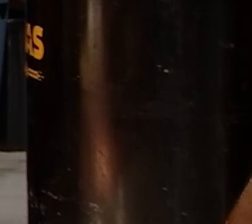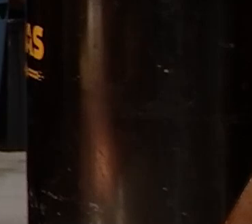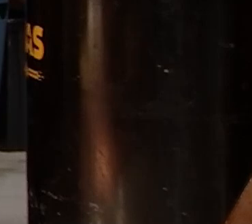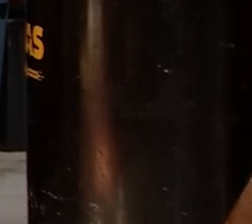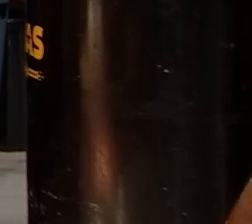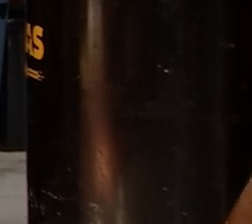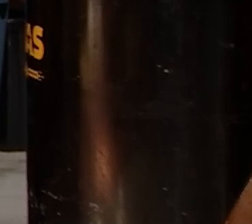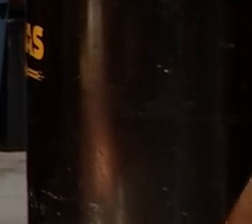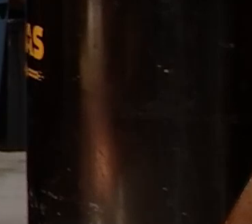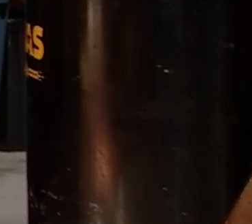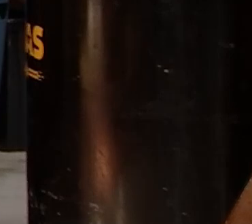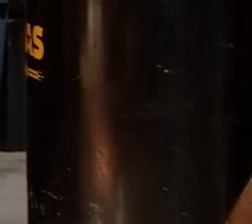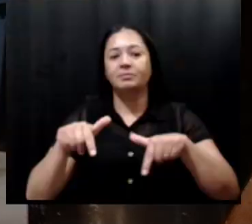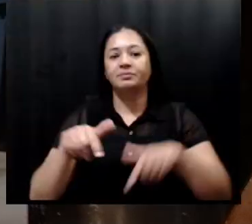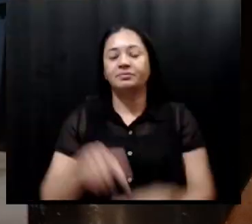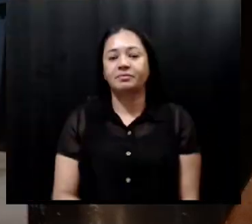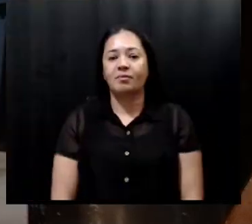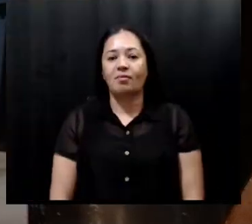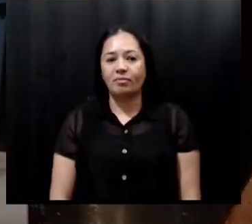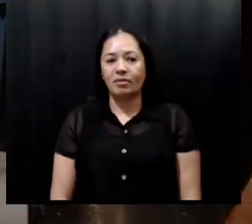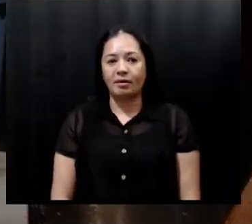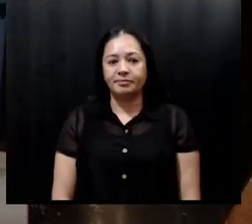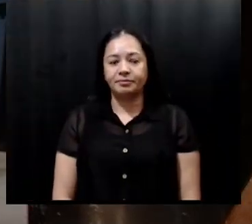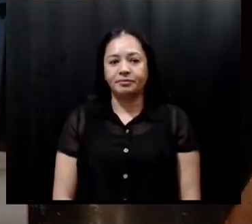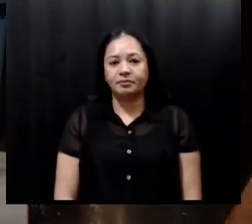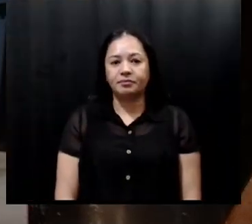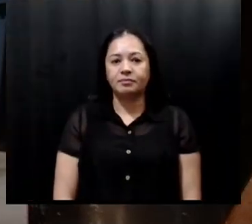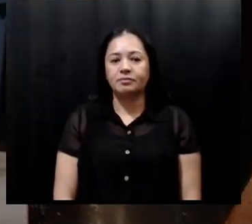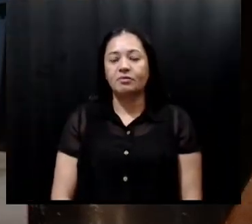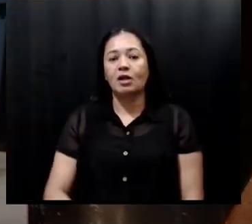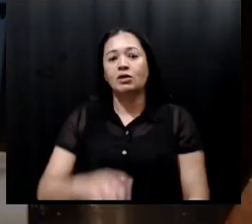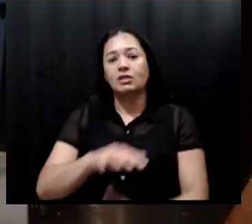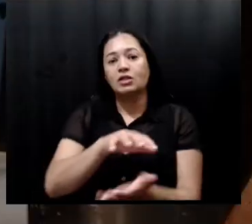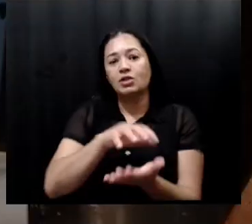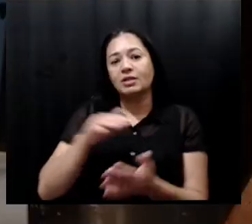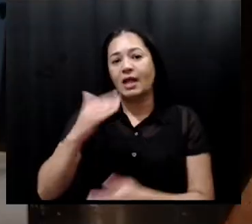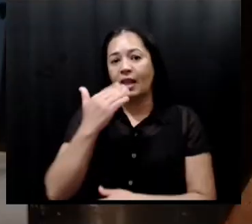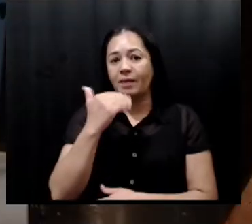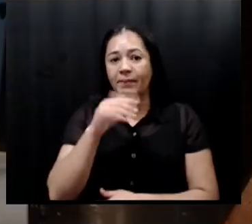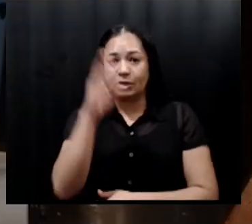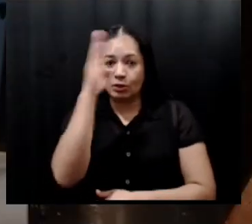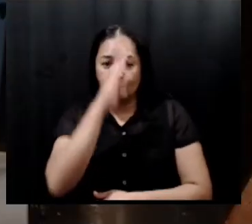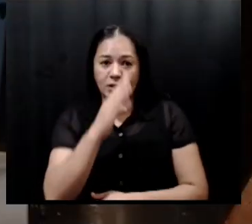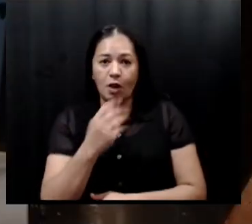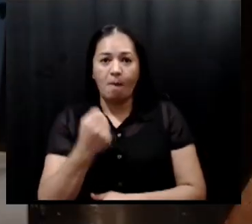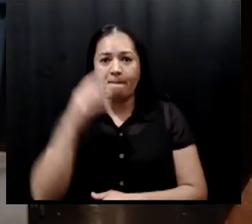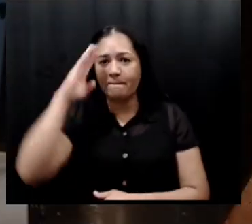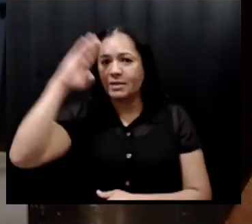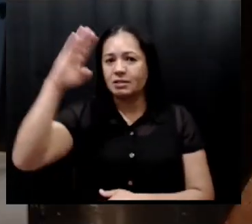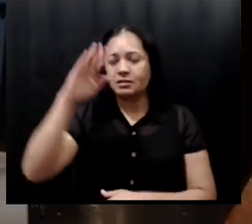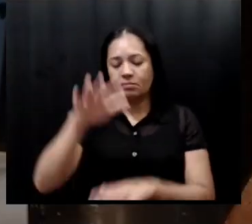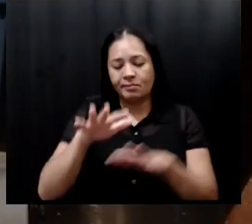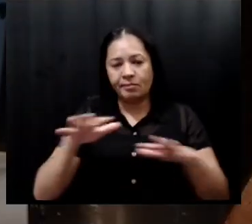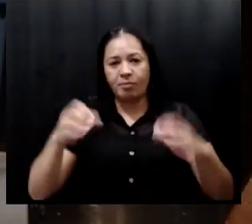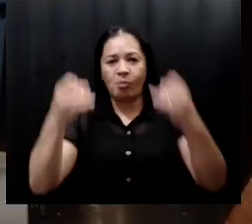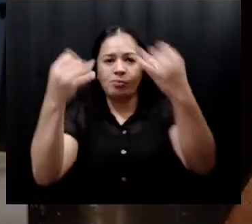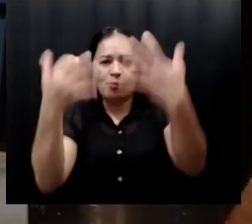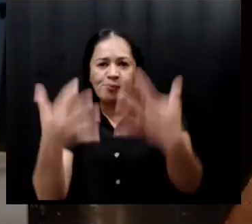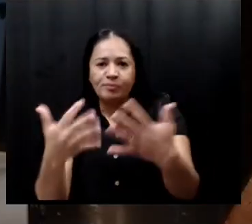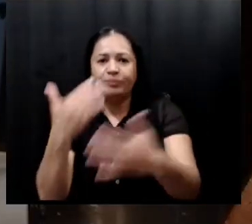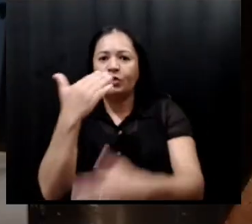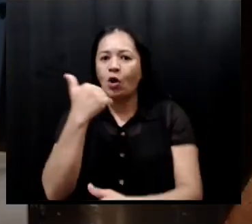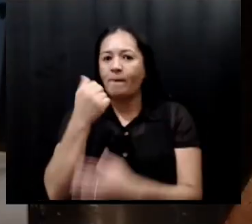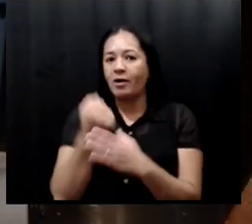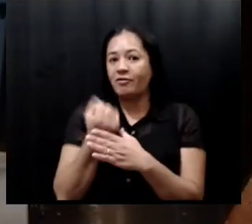O setor da alimentação no Brasil é um dos mais promissores, principalmente quando se fala em comer fora de casa.